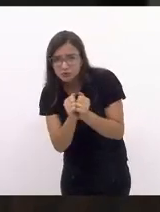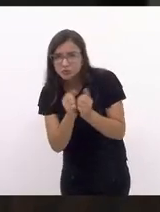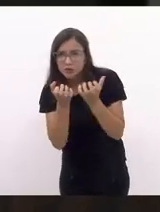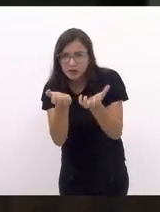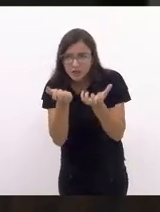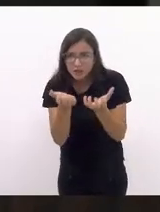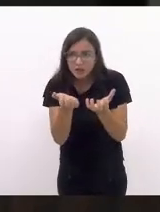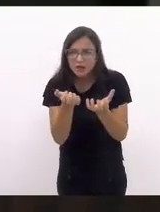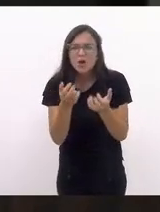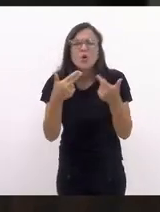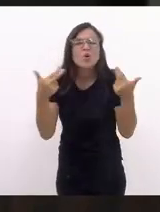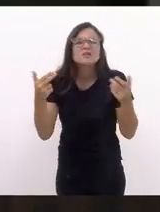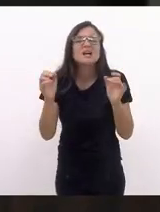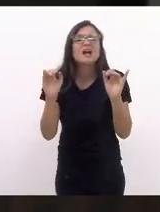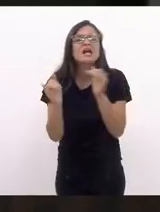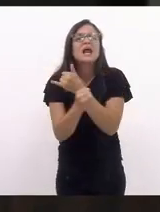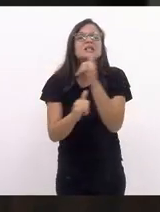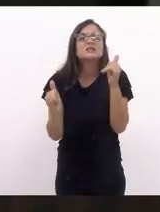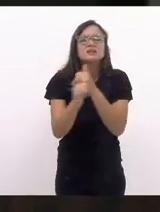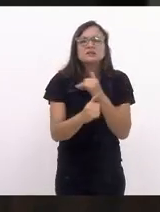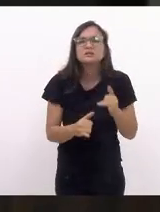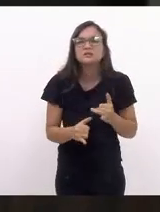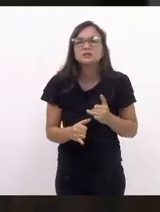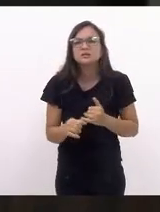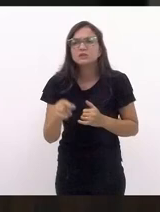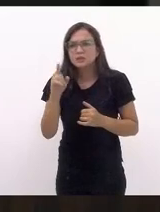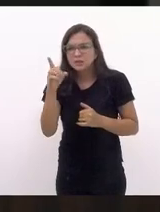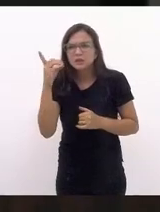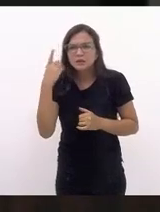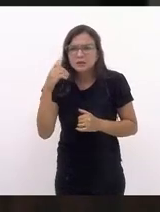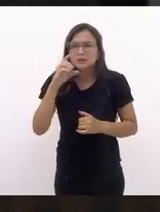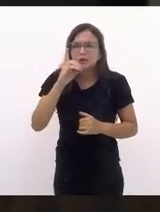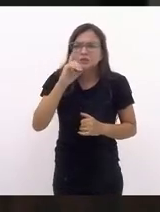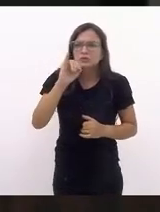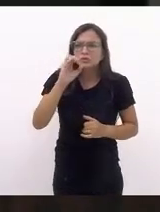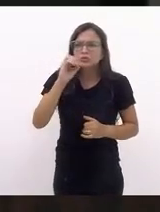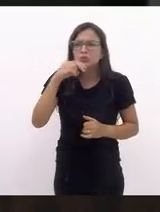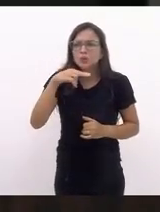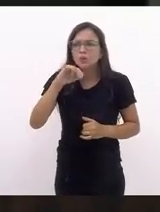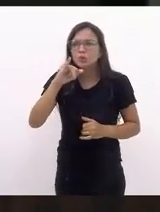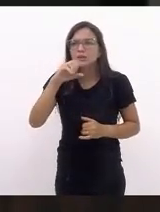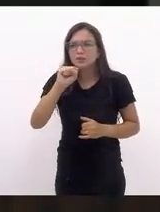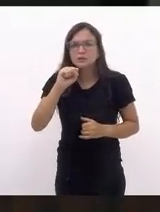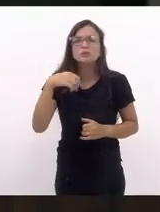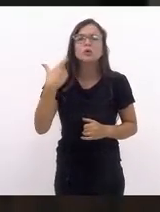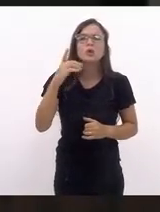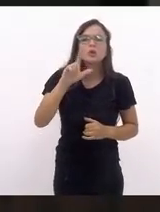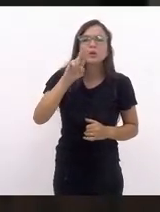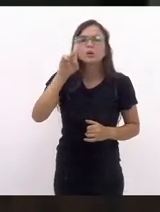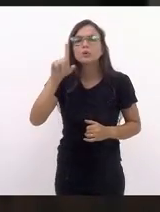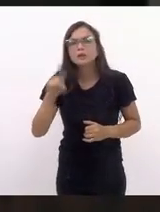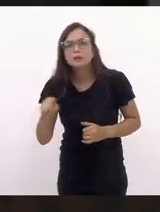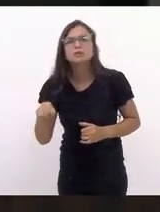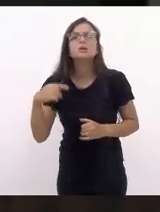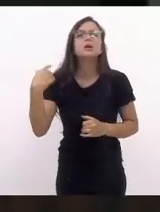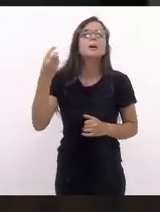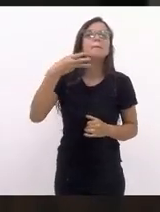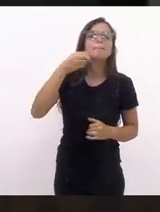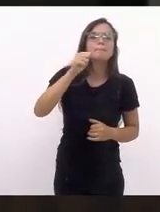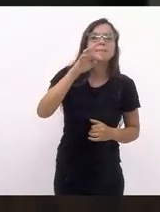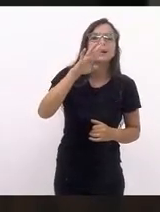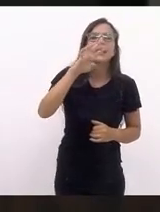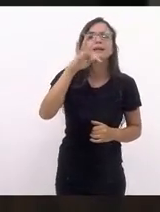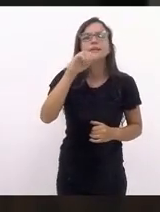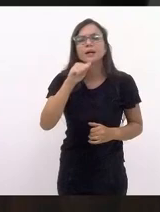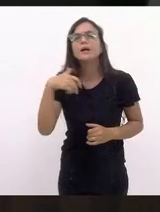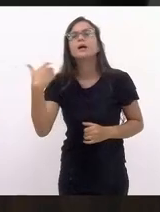questão energética o deputado Dionísio Lins Paulo Marta Noel Bebeto Carlos